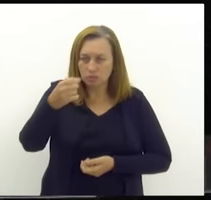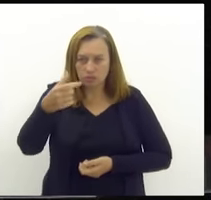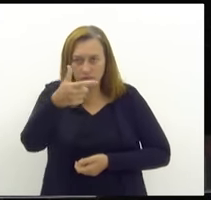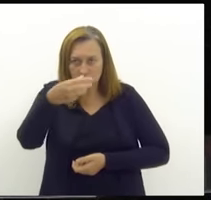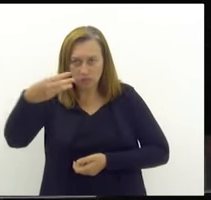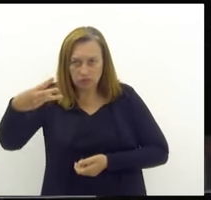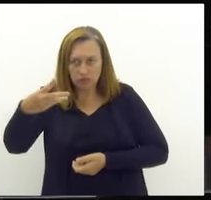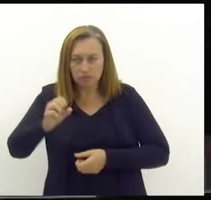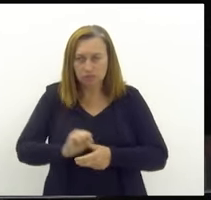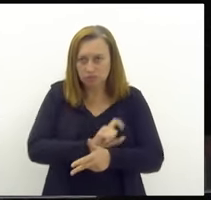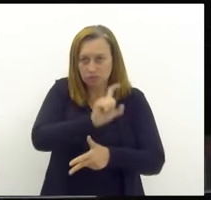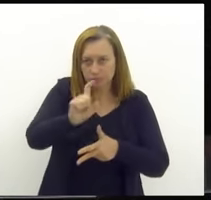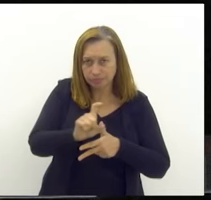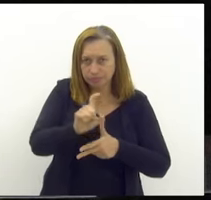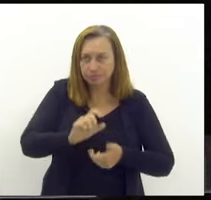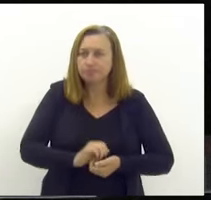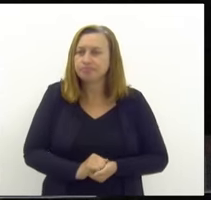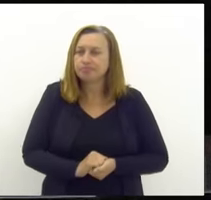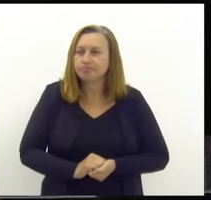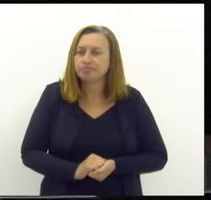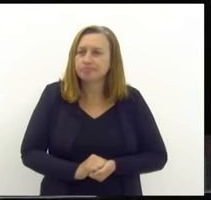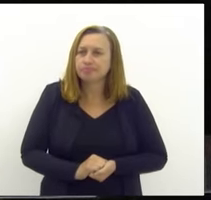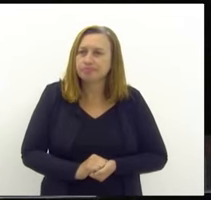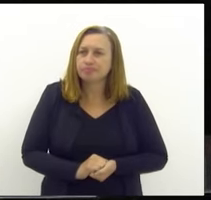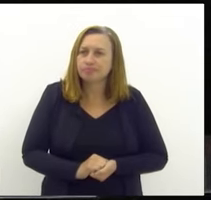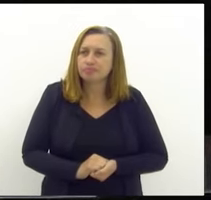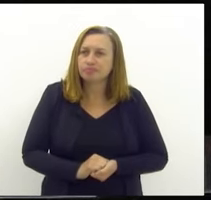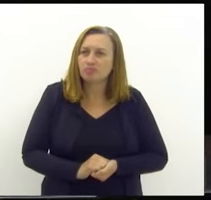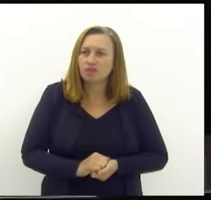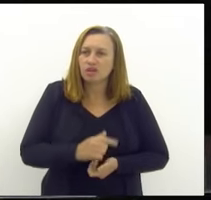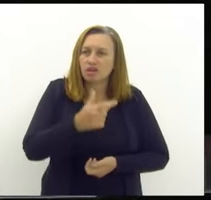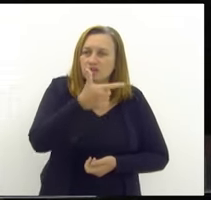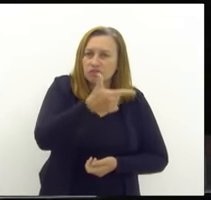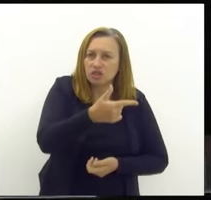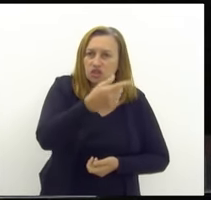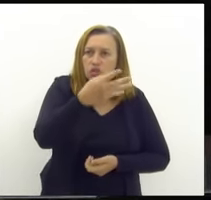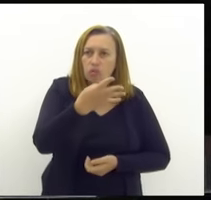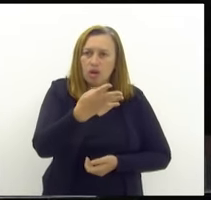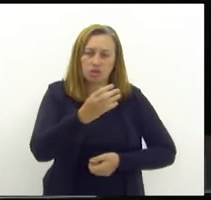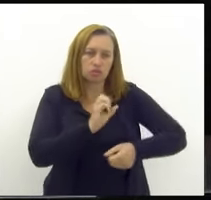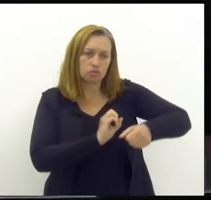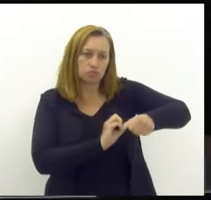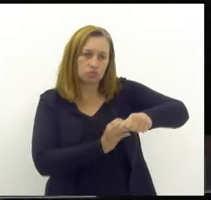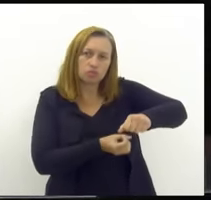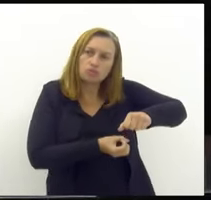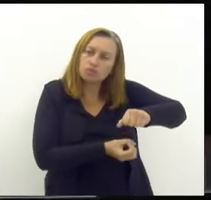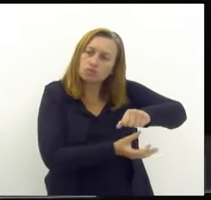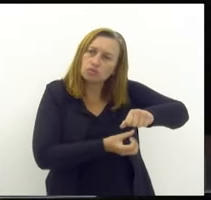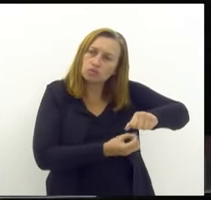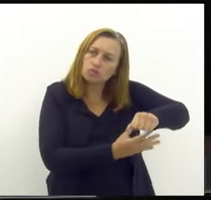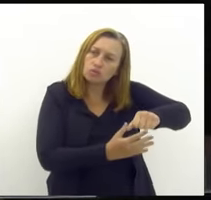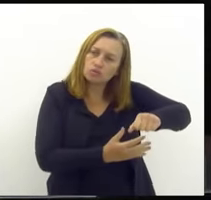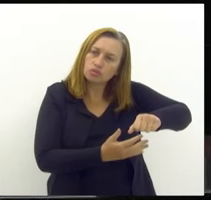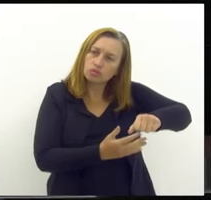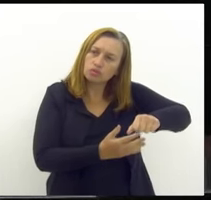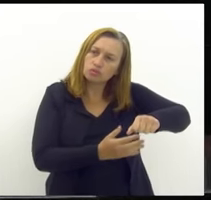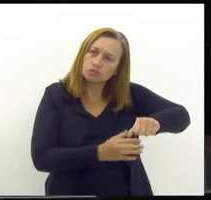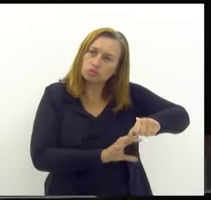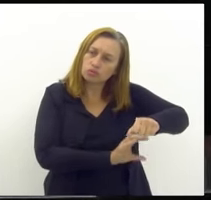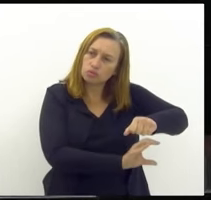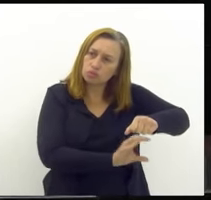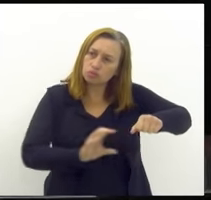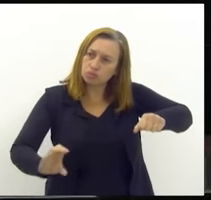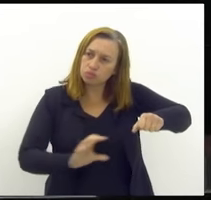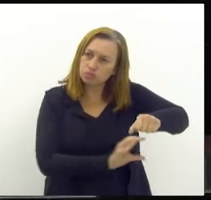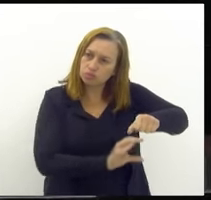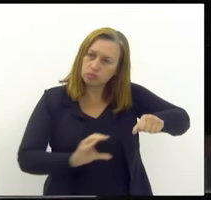pod executivo que mexe em 24 Fundos e é muito importante a gente entender qual